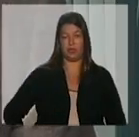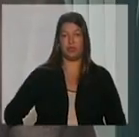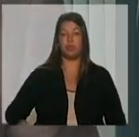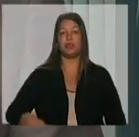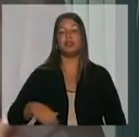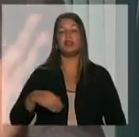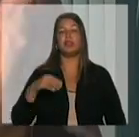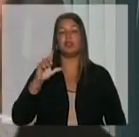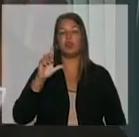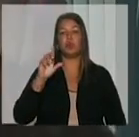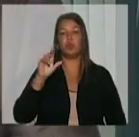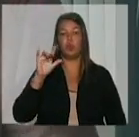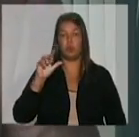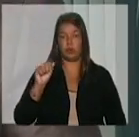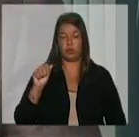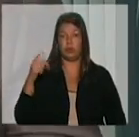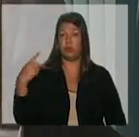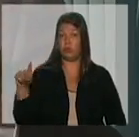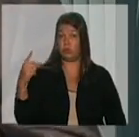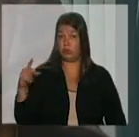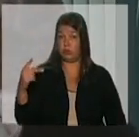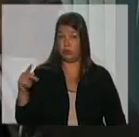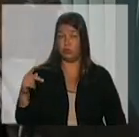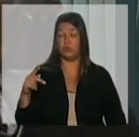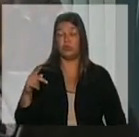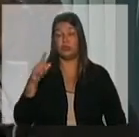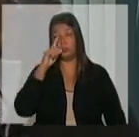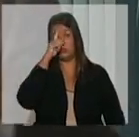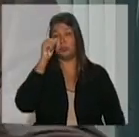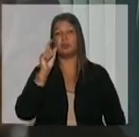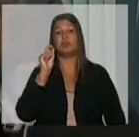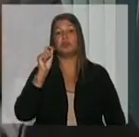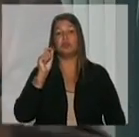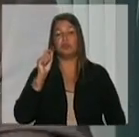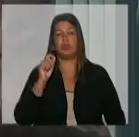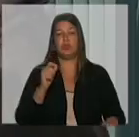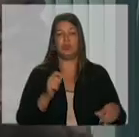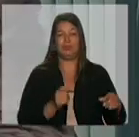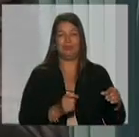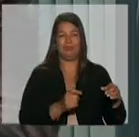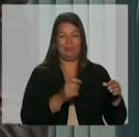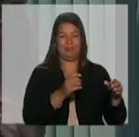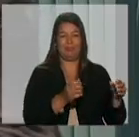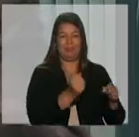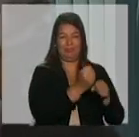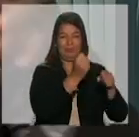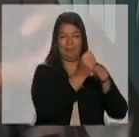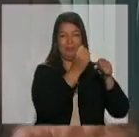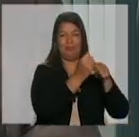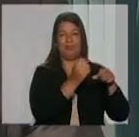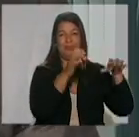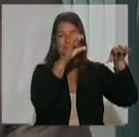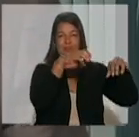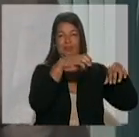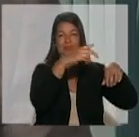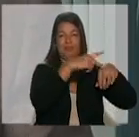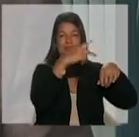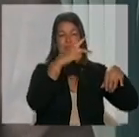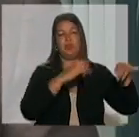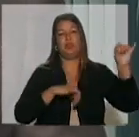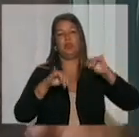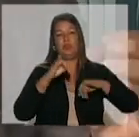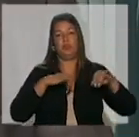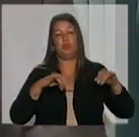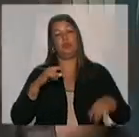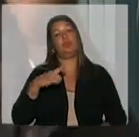da Silva, se pensou em fazer um complexo petroquímico do estado do Rio de Janeiro. Perfeito. Como o próprio nome